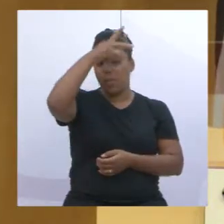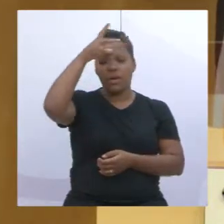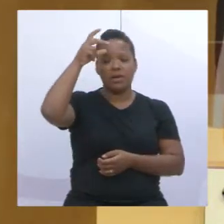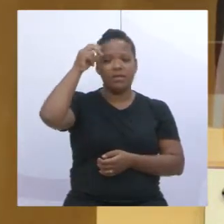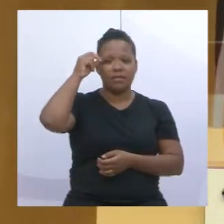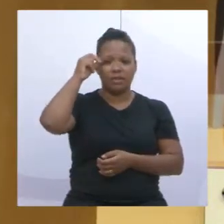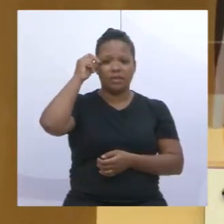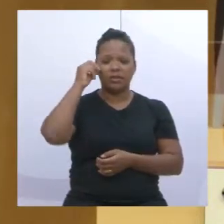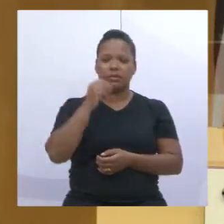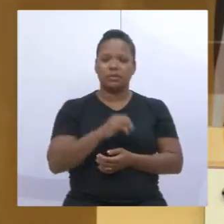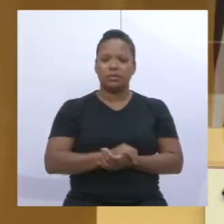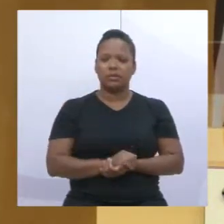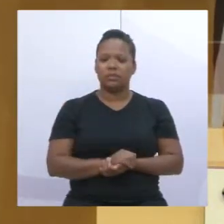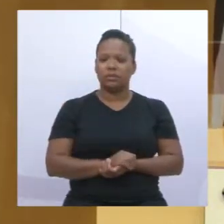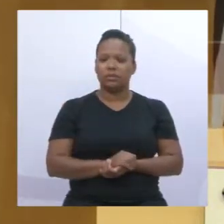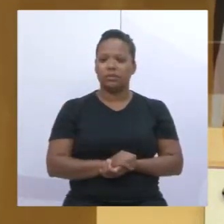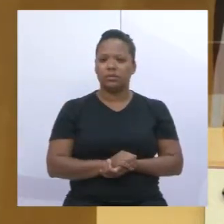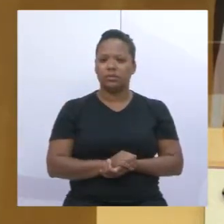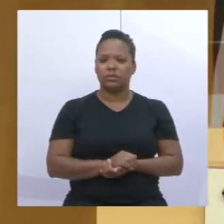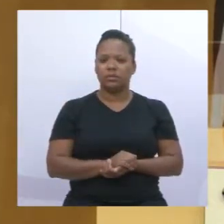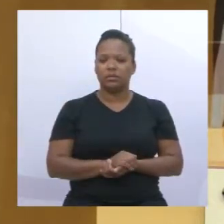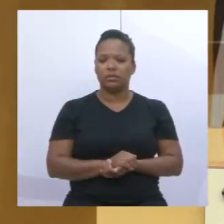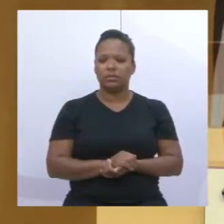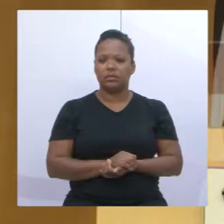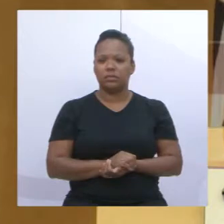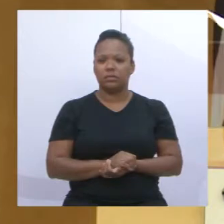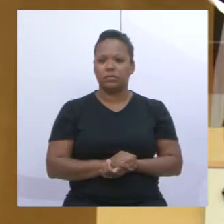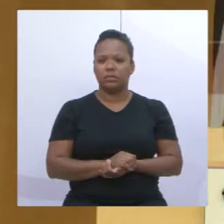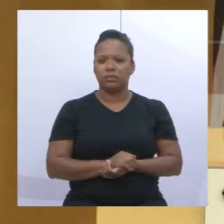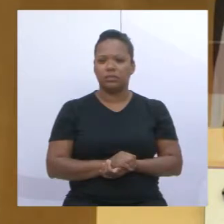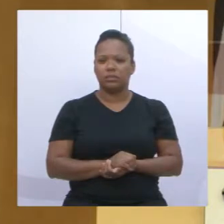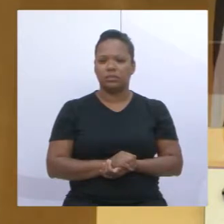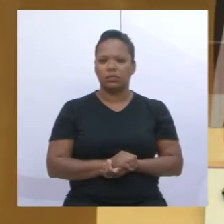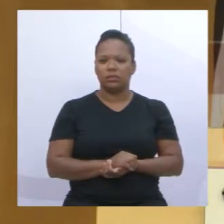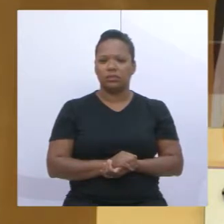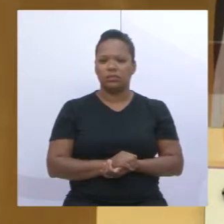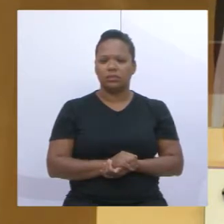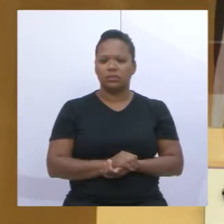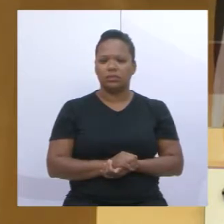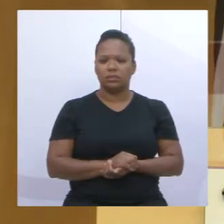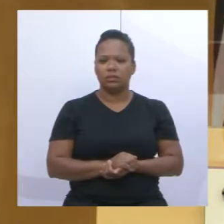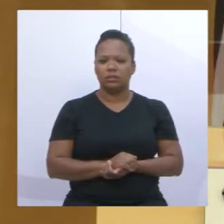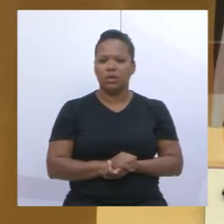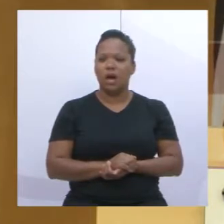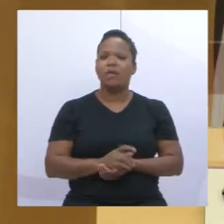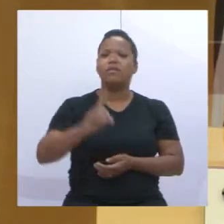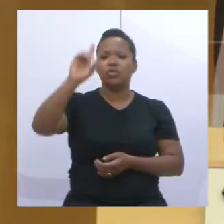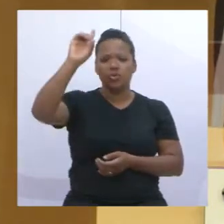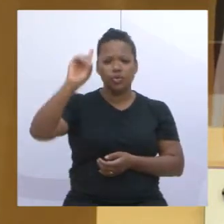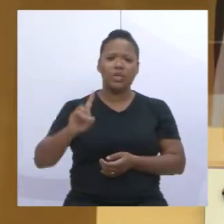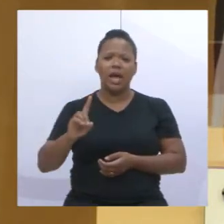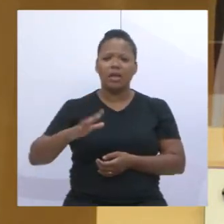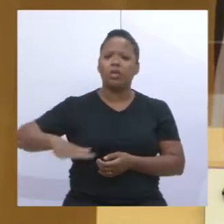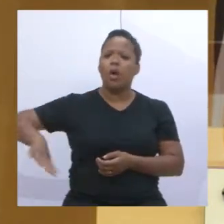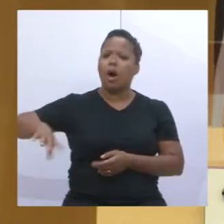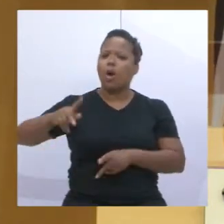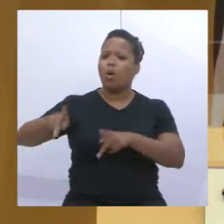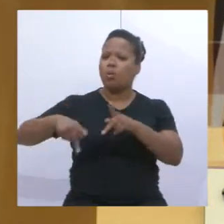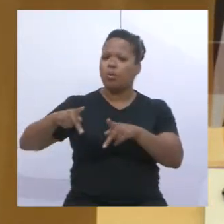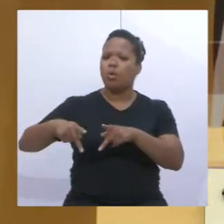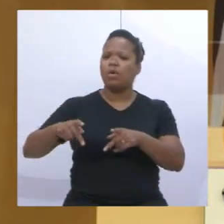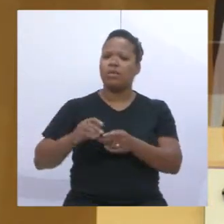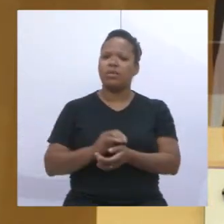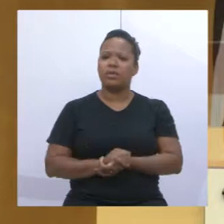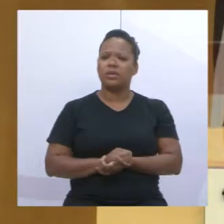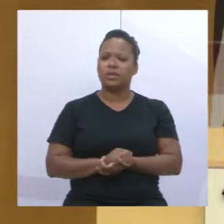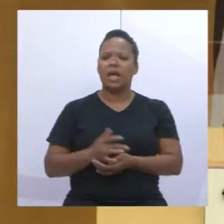ADIM, você entendeu? Vai ficar a critério do desembargador se vai julgar ou não. Mas vamos dar esse direito para a população usufruir